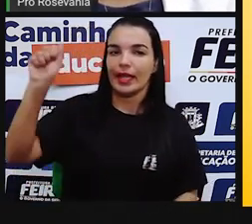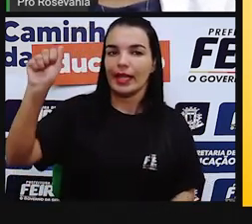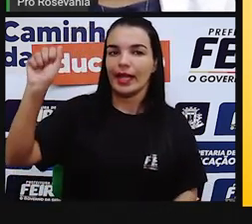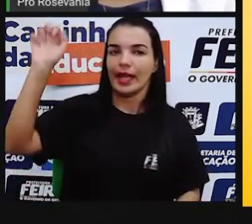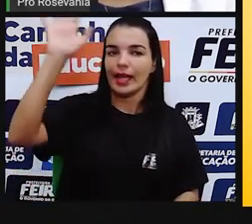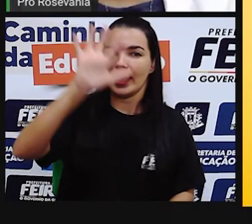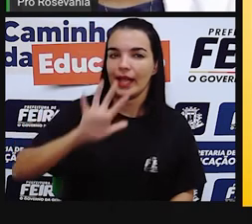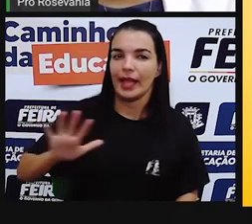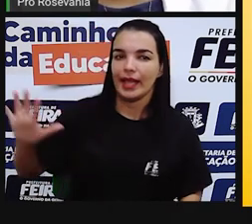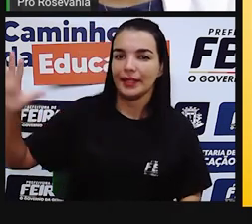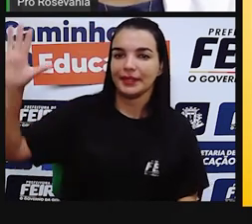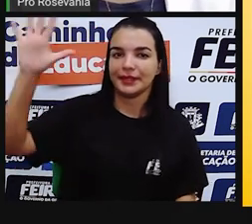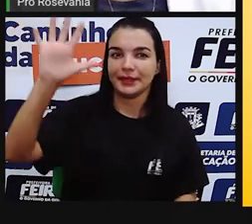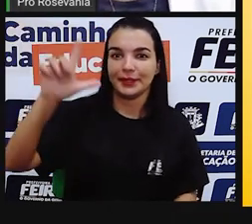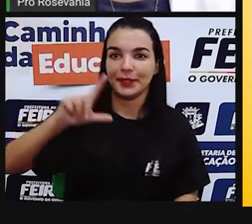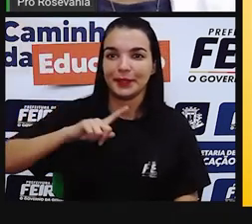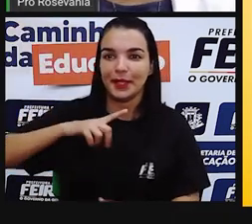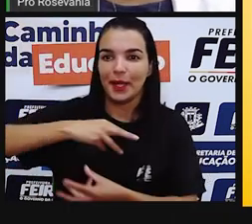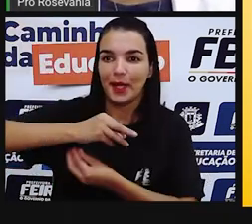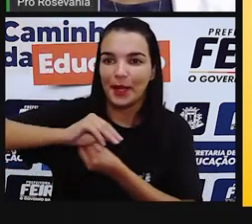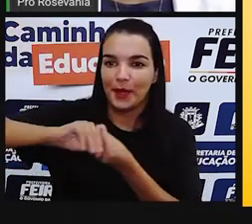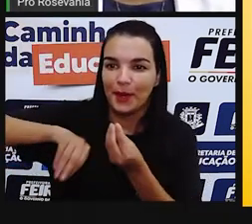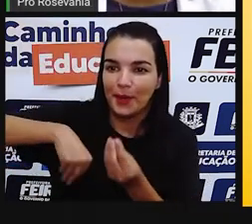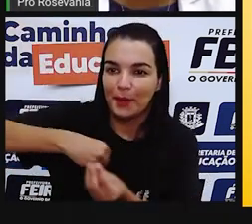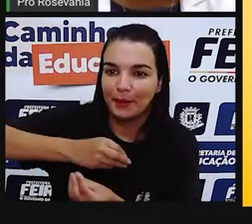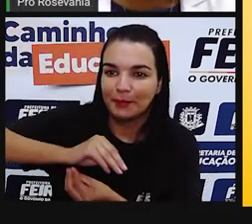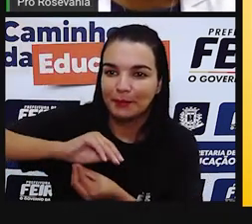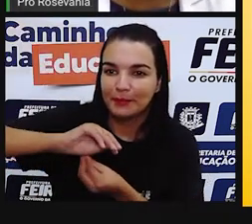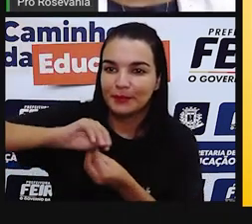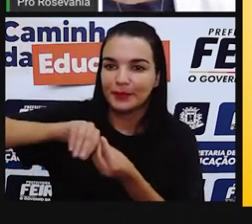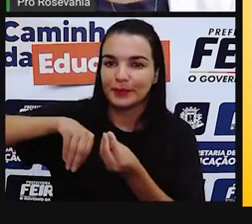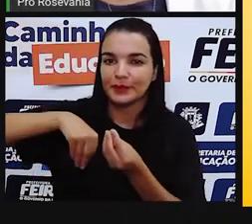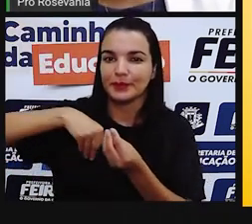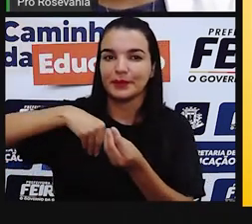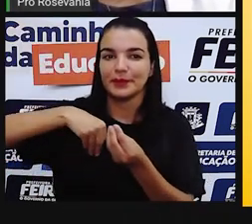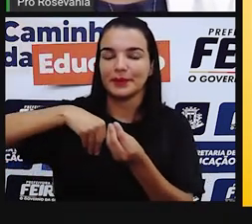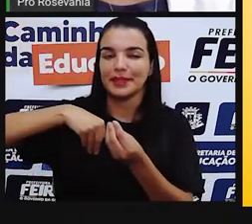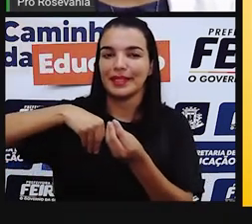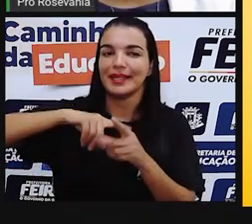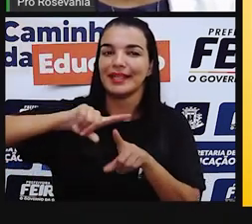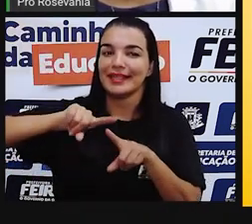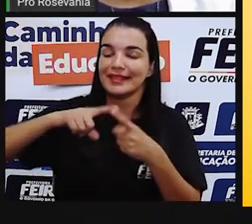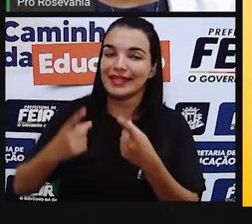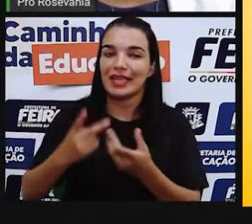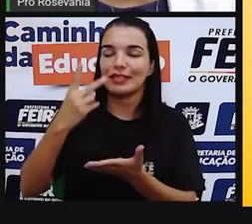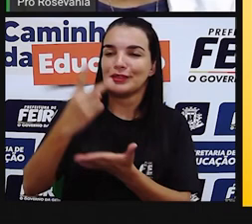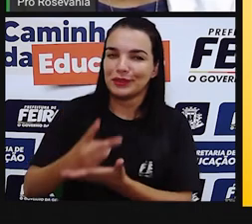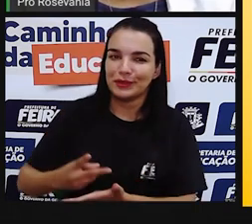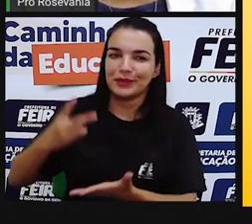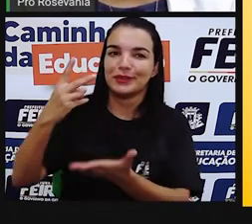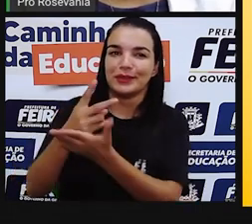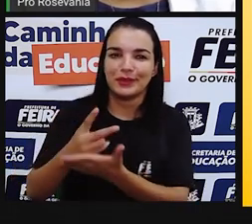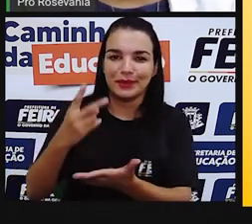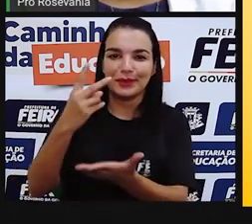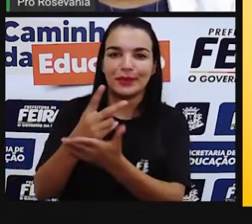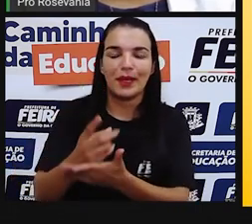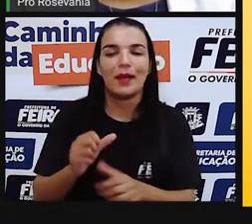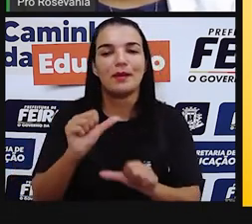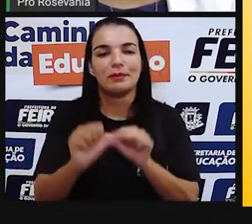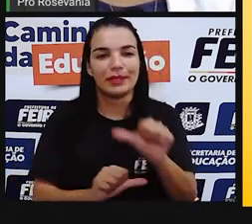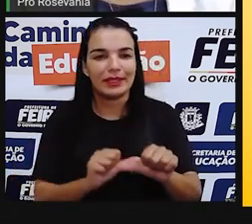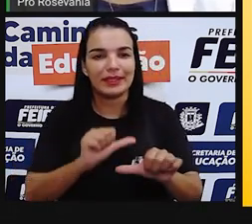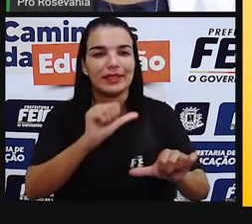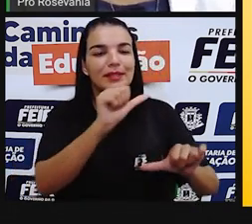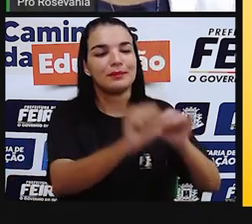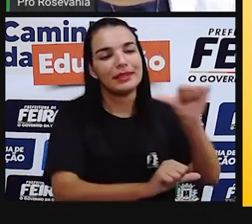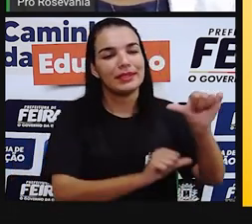que é a mistura do branco com o japonês. Mas você acha que nós paramos por aí? Não. A gente continua misturando, né, todos esses povos